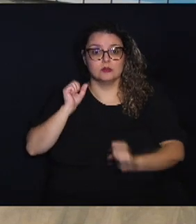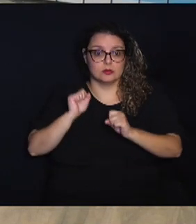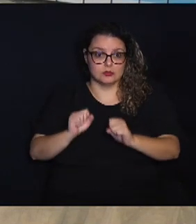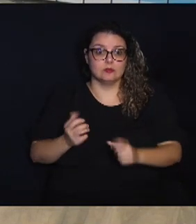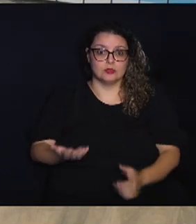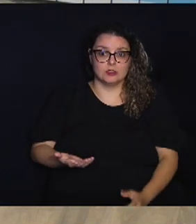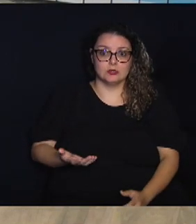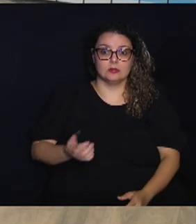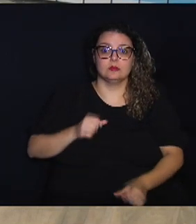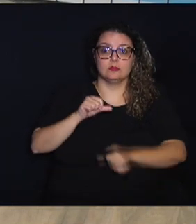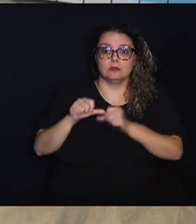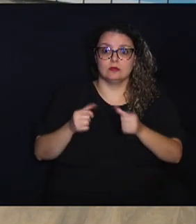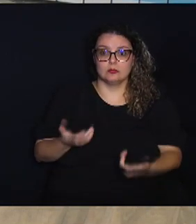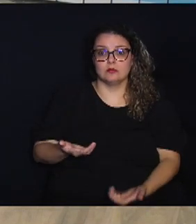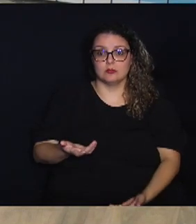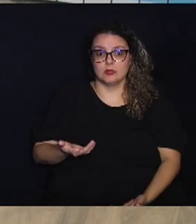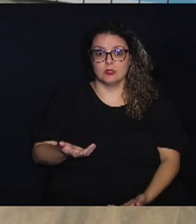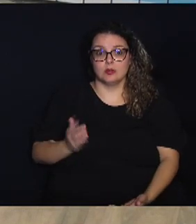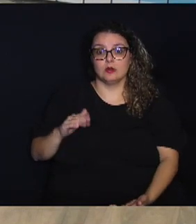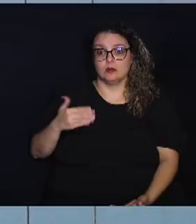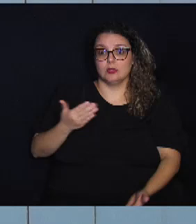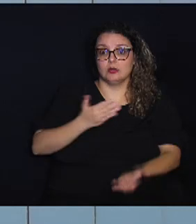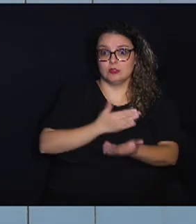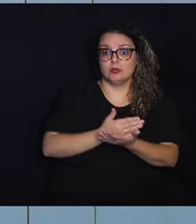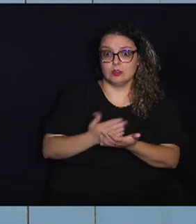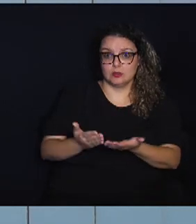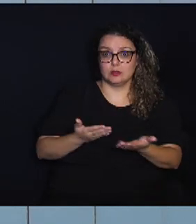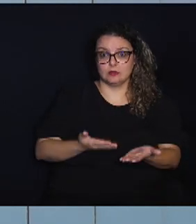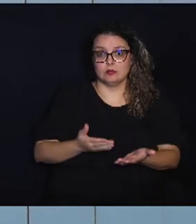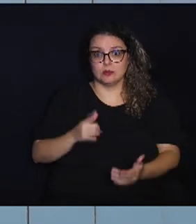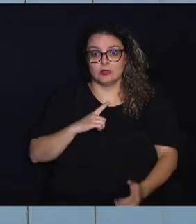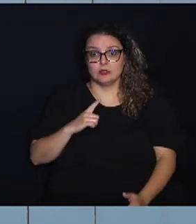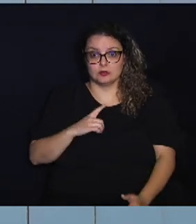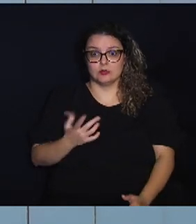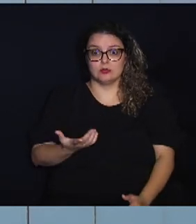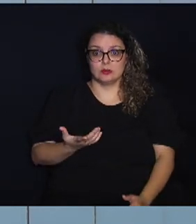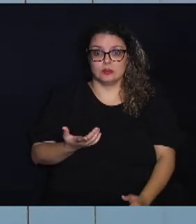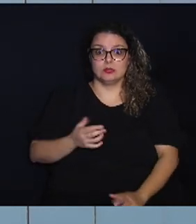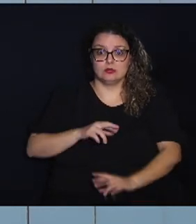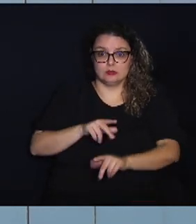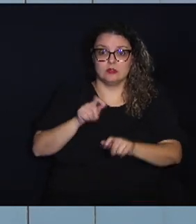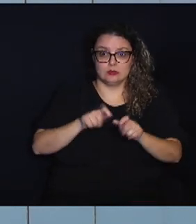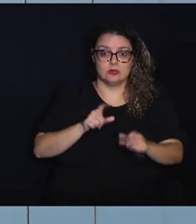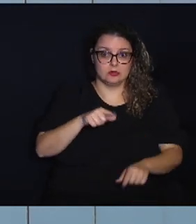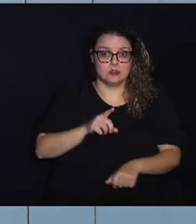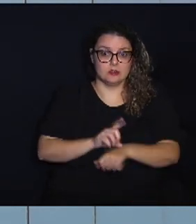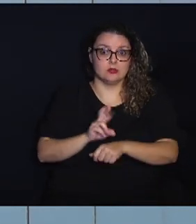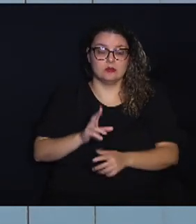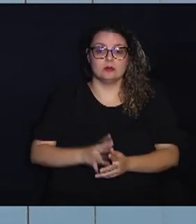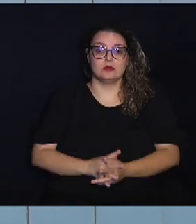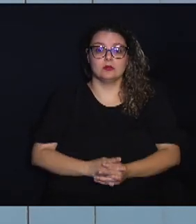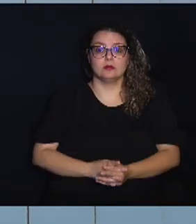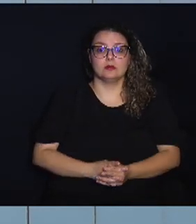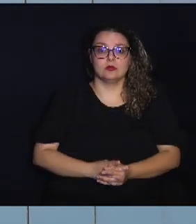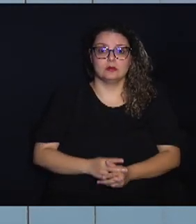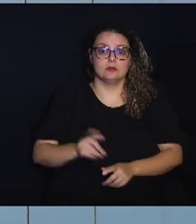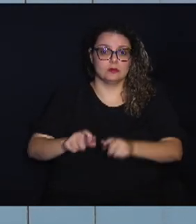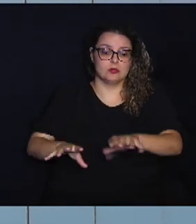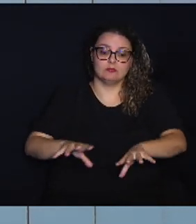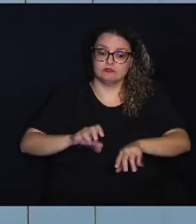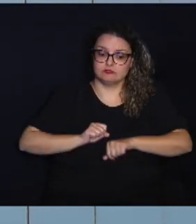haver uma mudança. Embora, né, quando iniciou isso daí, existia muitas mais pessoas, né, doutora? Muita gente